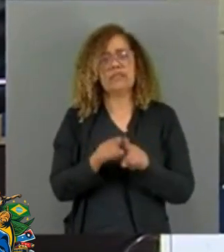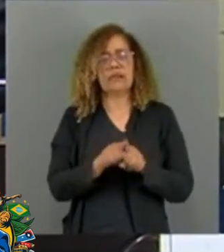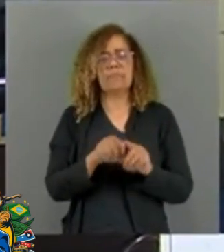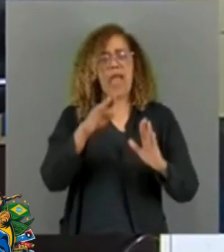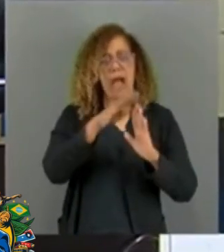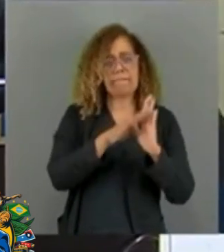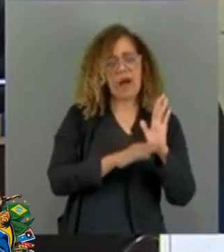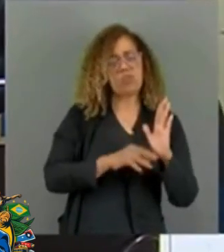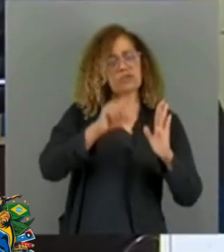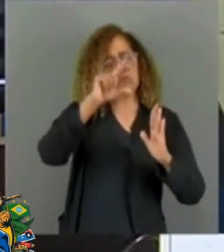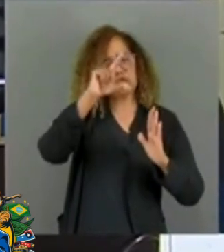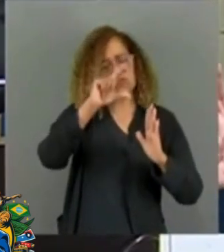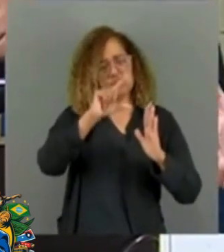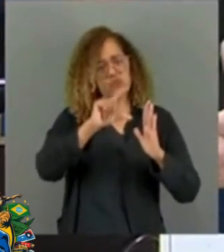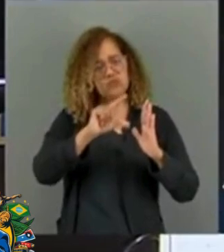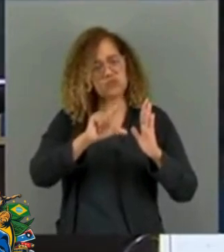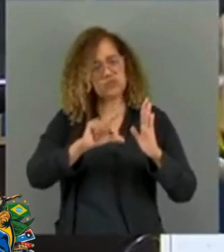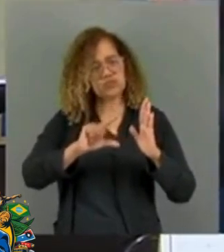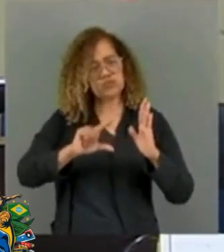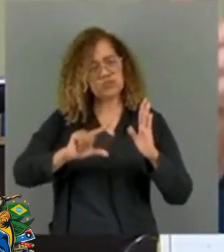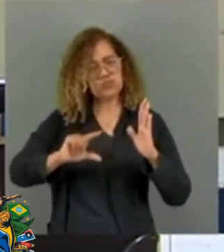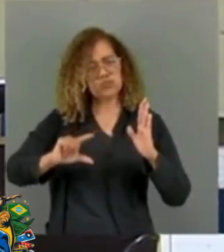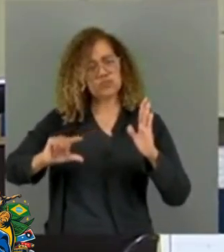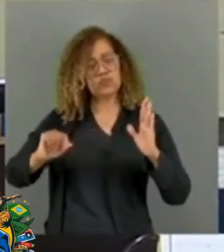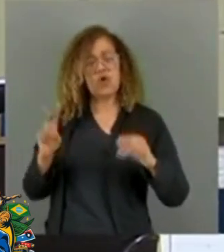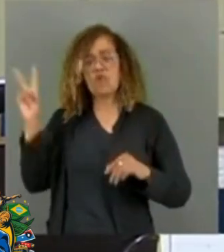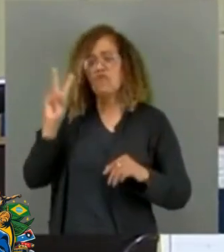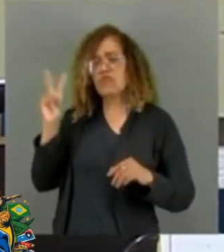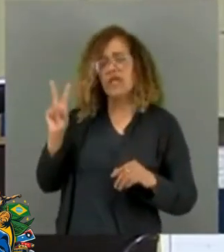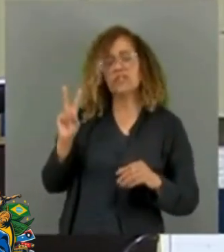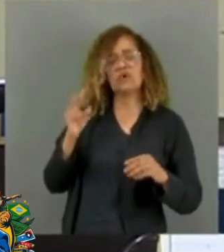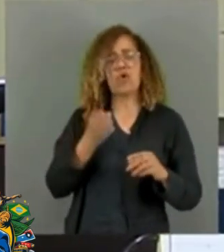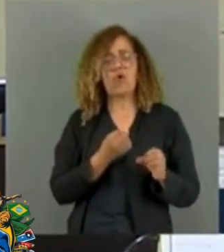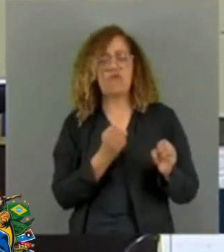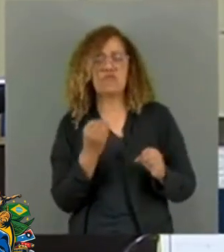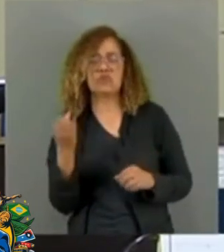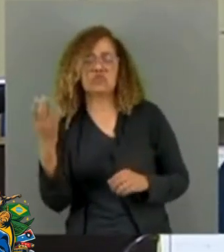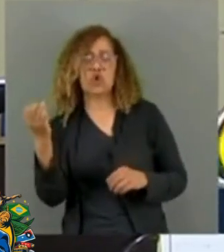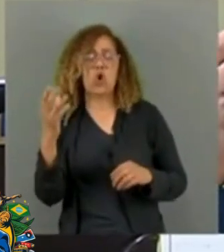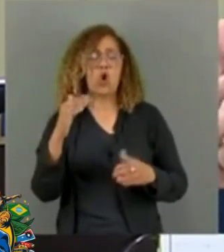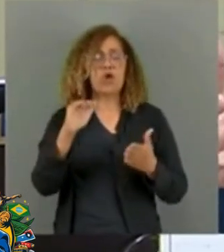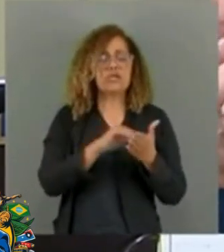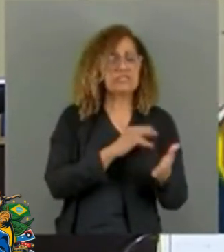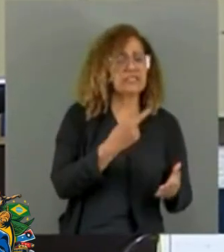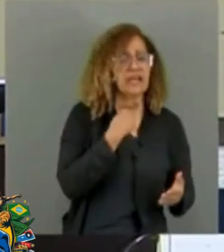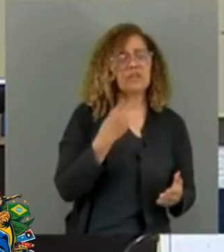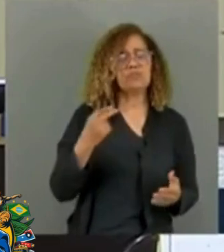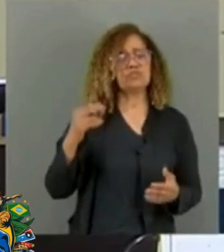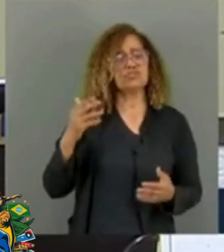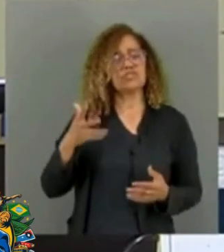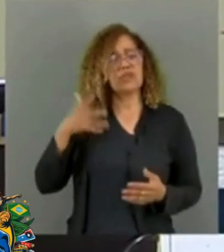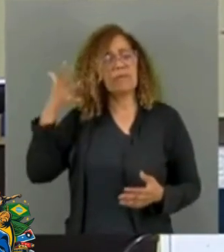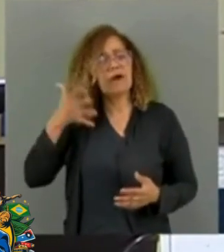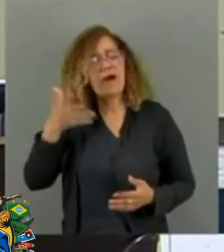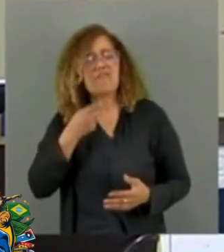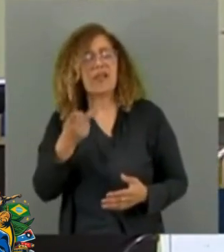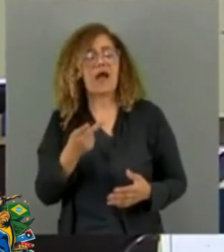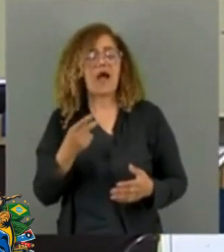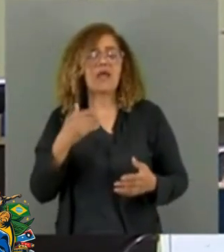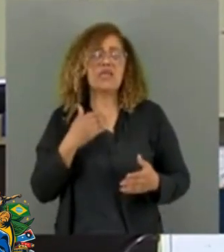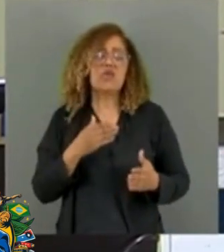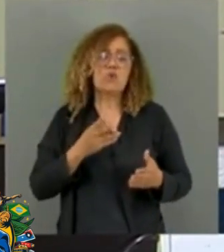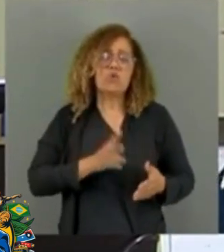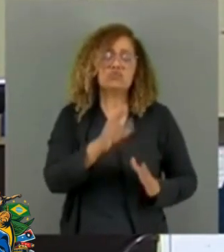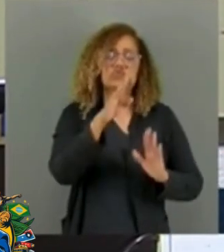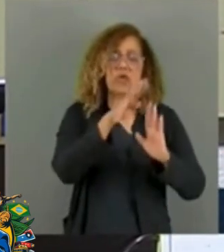foram caindo. As pautas locais, o vereador que viajou, o secretário que não poderia mais falar, eu acabei me prendendo na pauta nacional, na